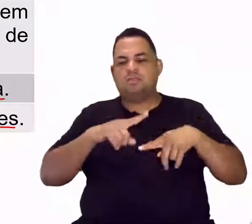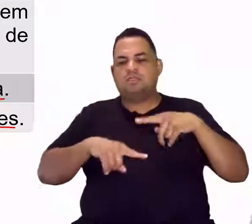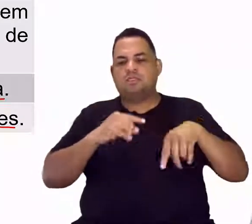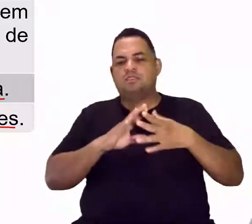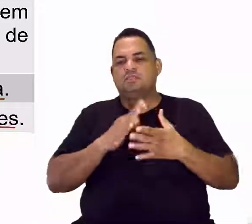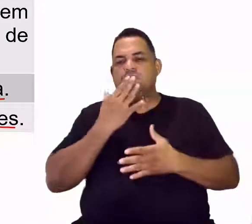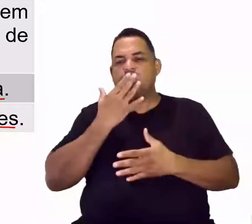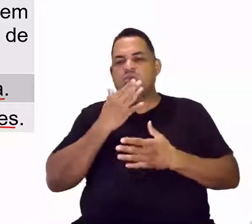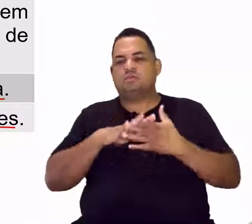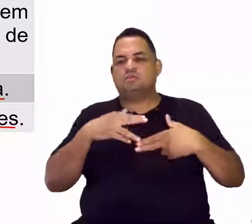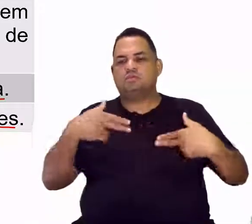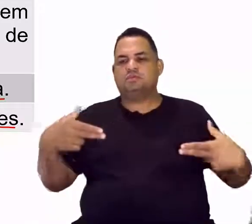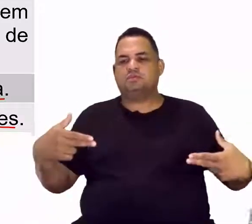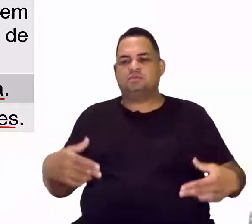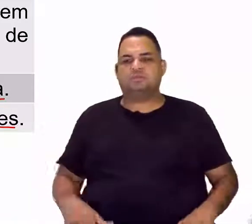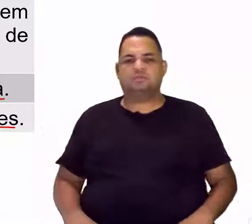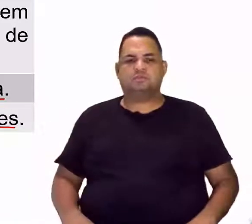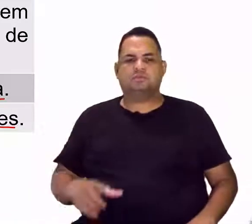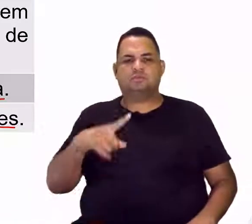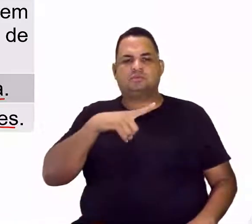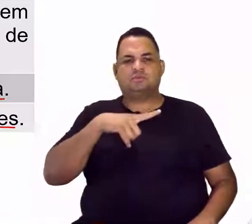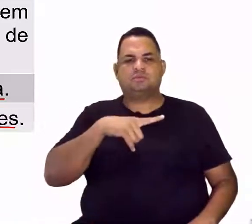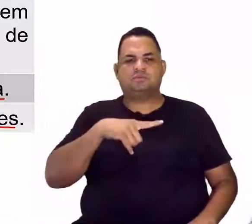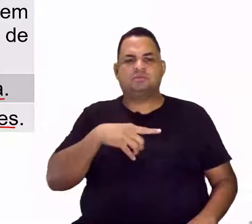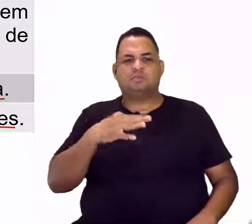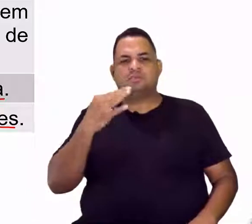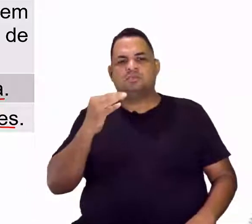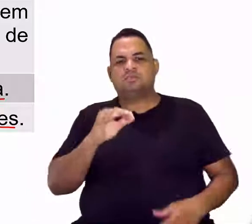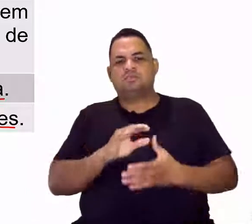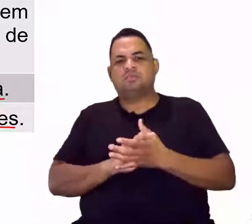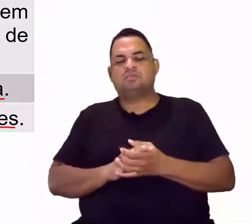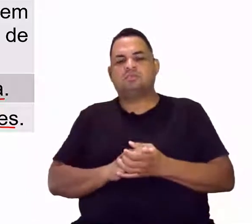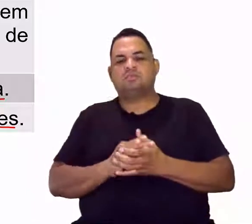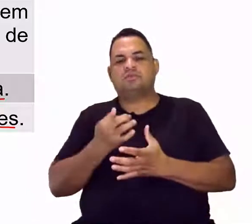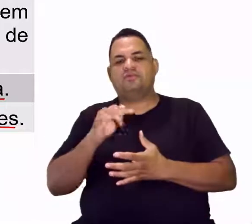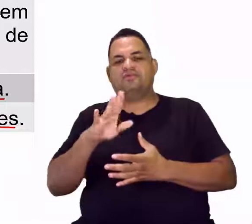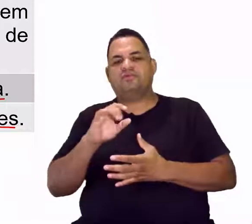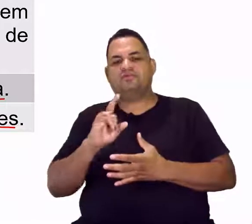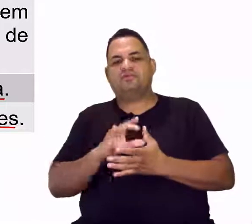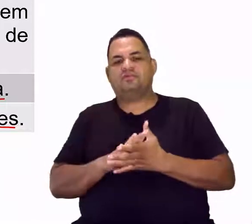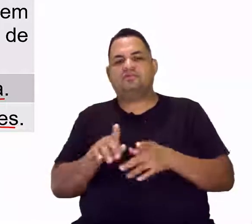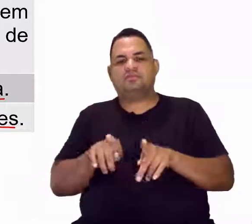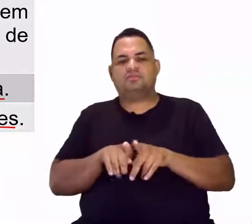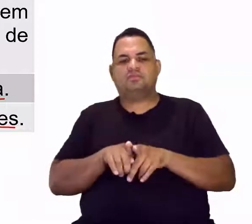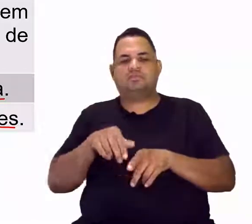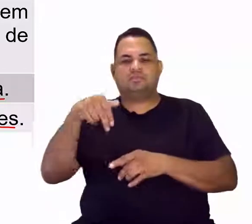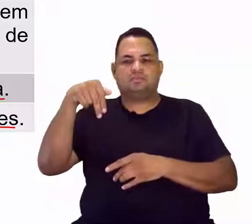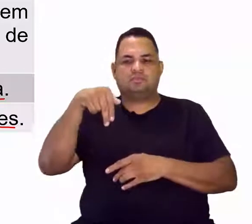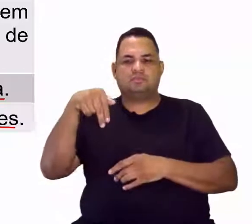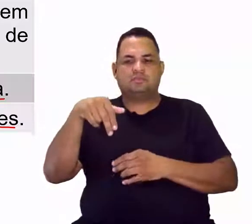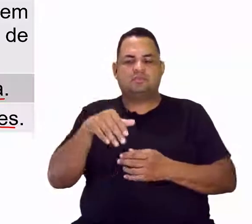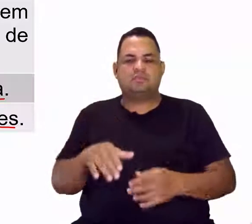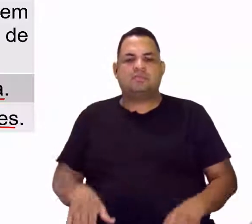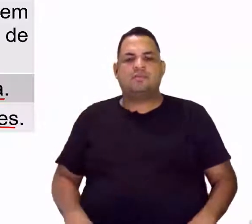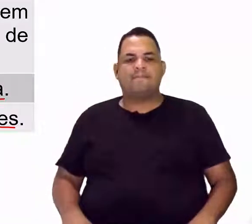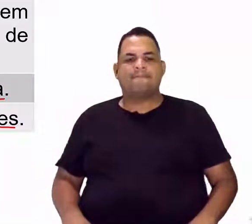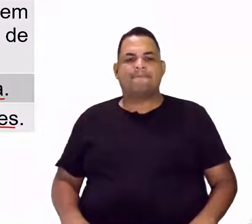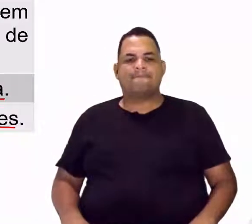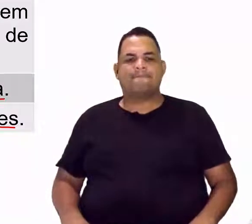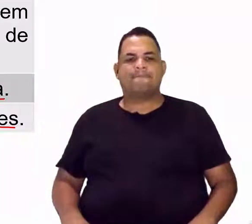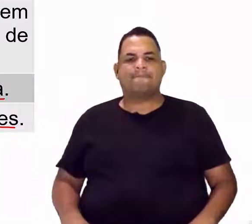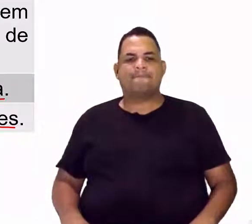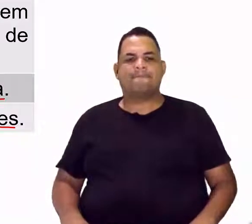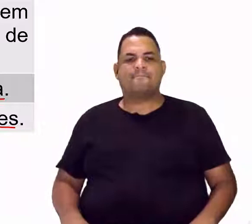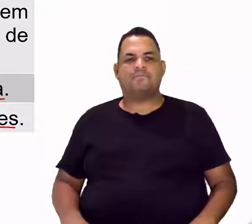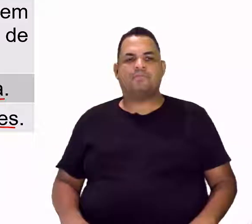presença do fósforo, aqui a presença do enxofre e aqui a presença do nitrogênio. O ácido